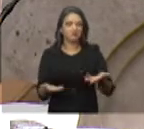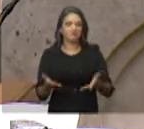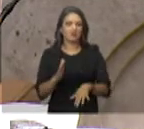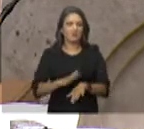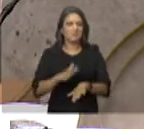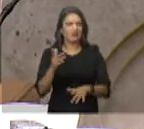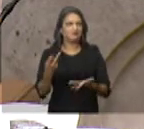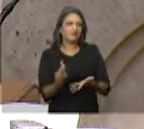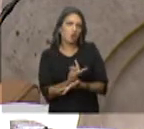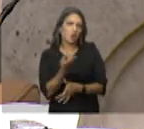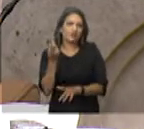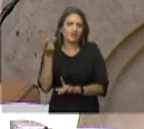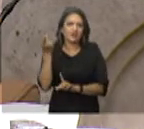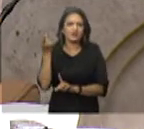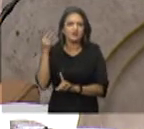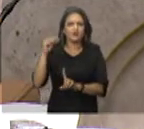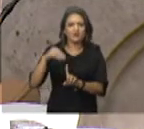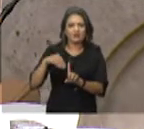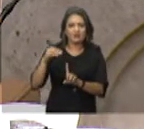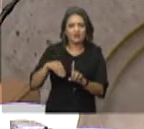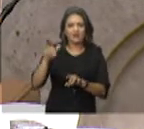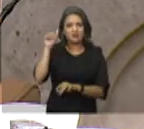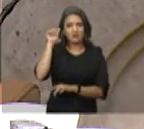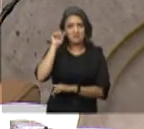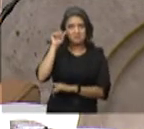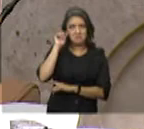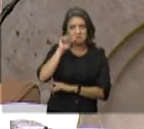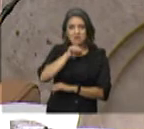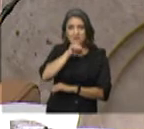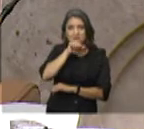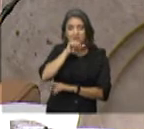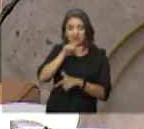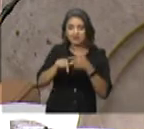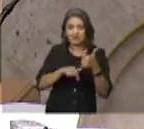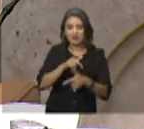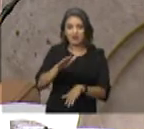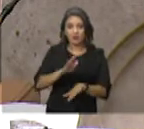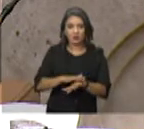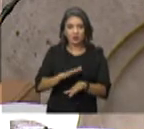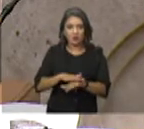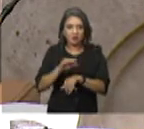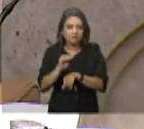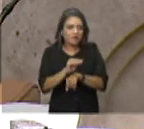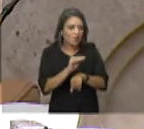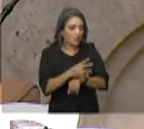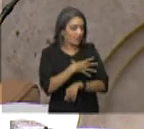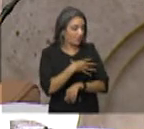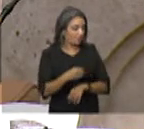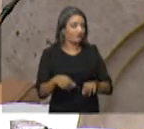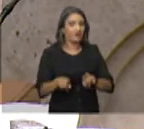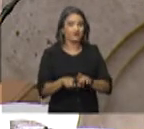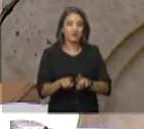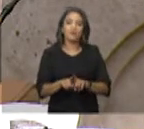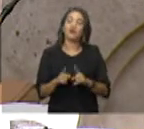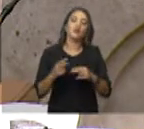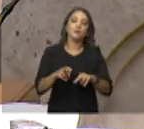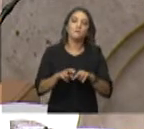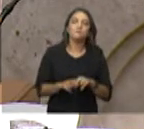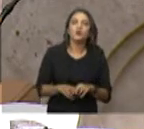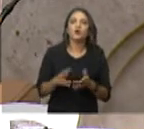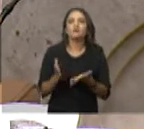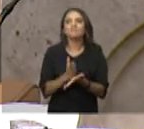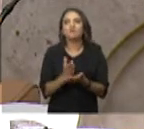vulnerabilidade da trabalhadora mãe durante o período da Maternidade devido às contingências